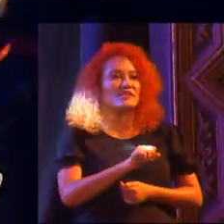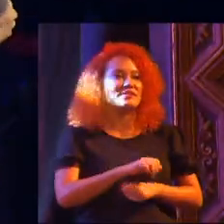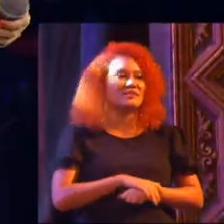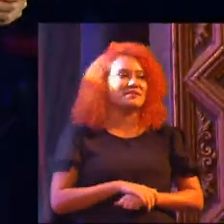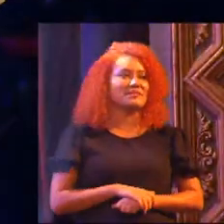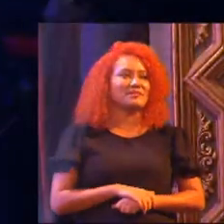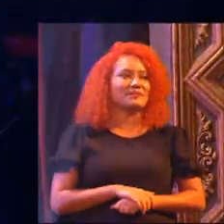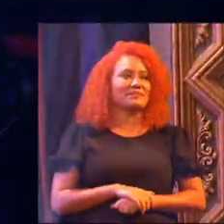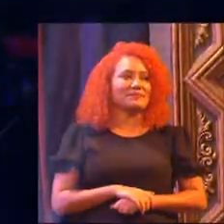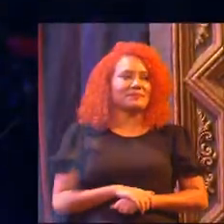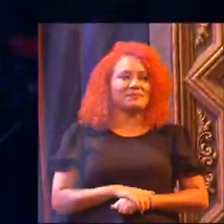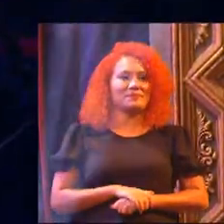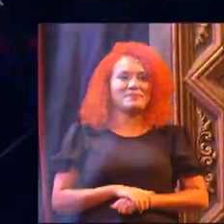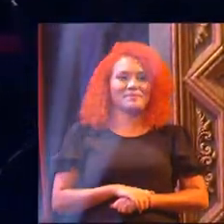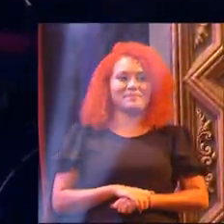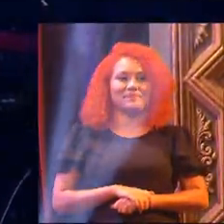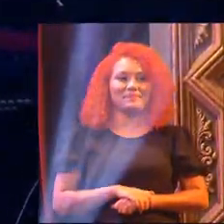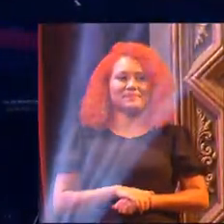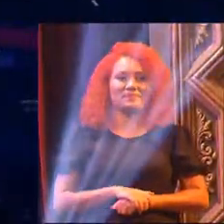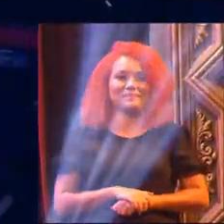solo.